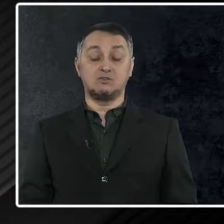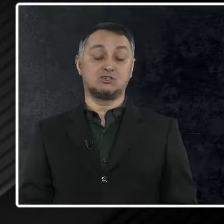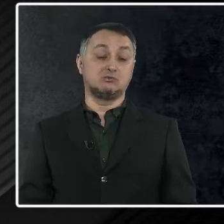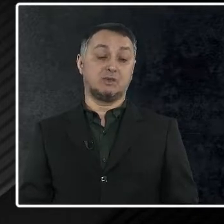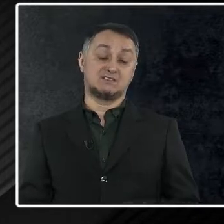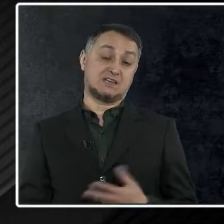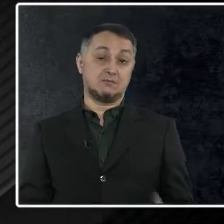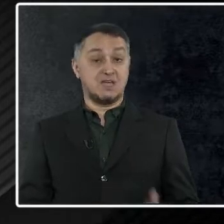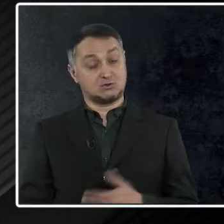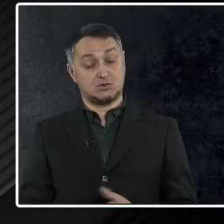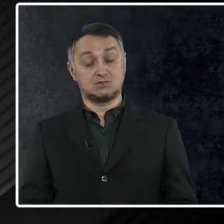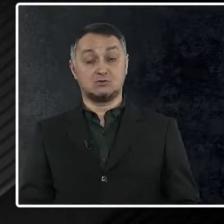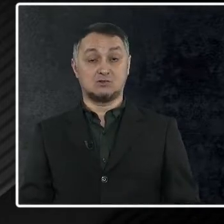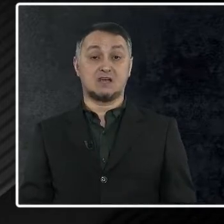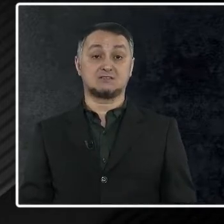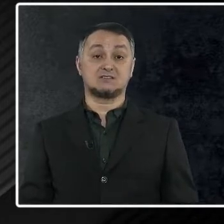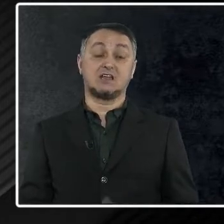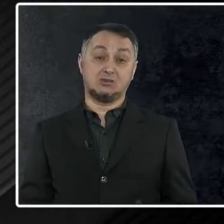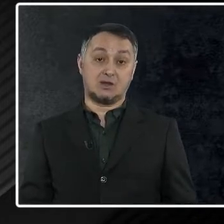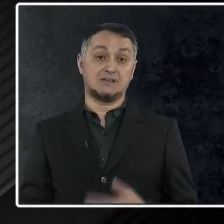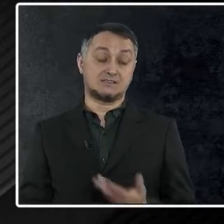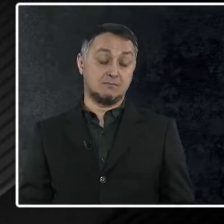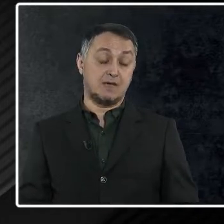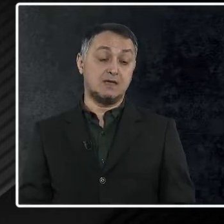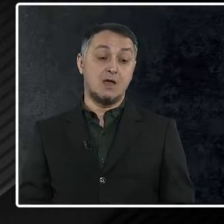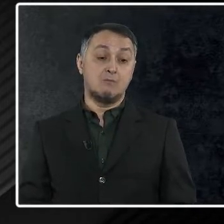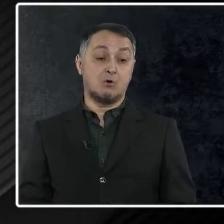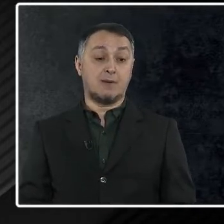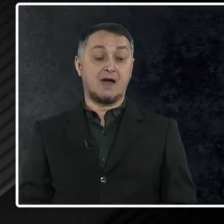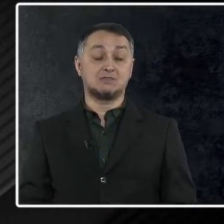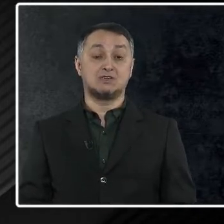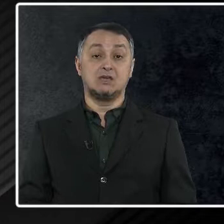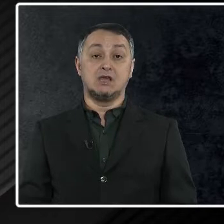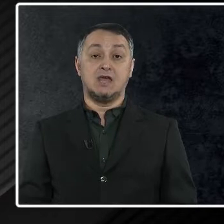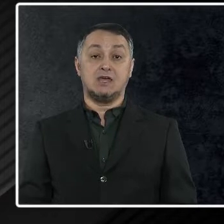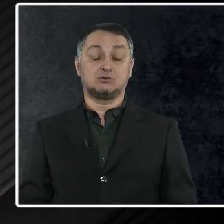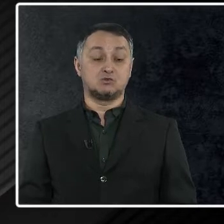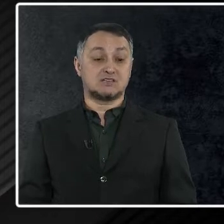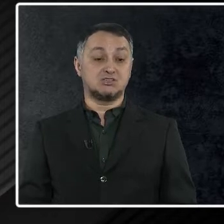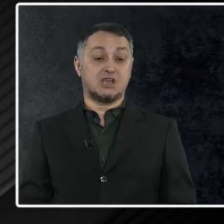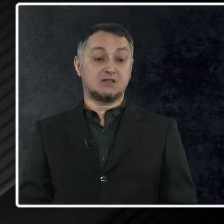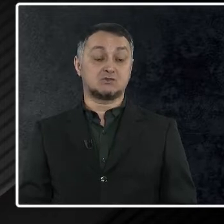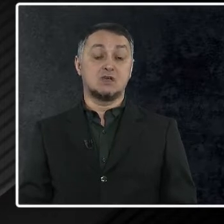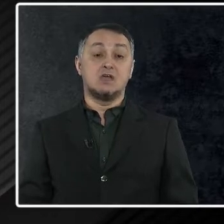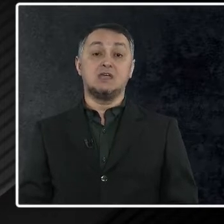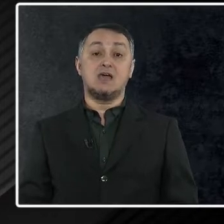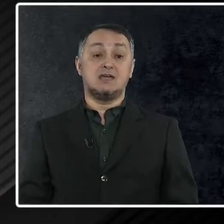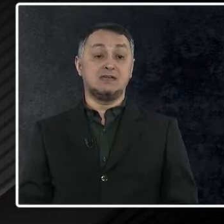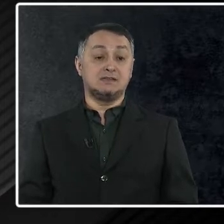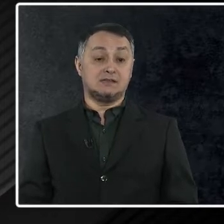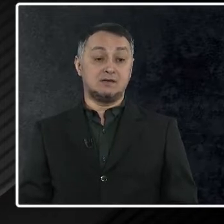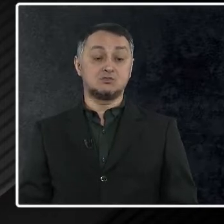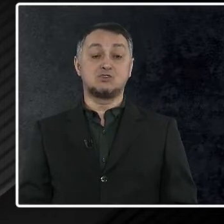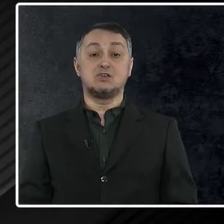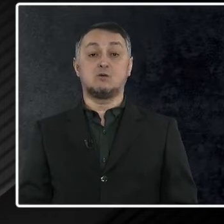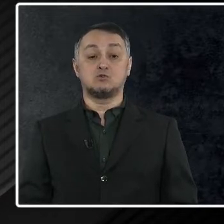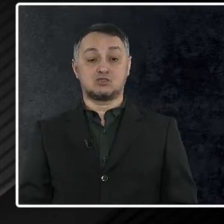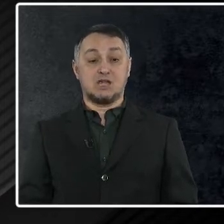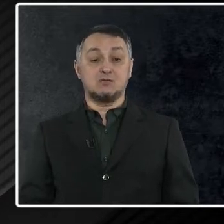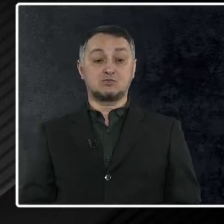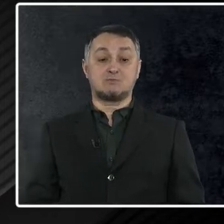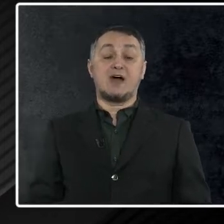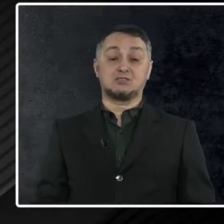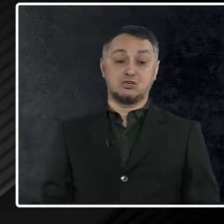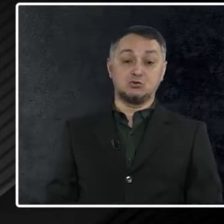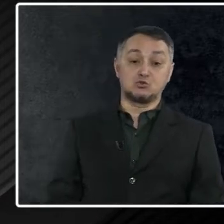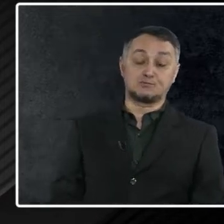ser obtidos pelas agremiações e, no caso das eleitorais, também por parte dos candidatos. E aí, em termos de